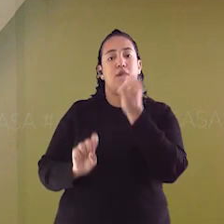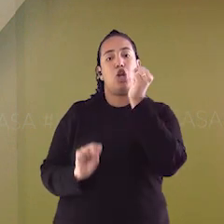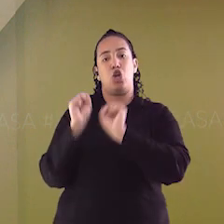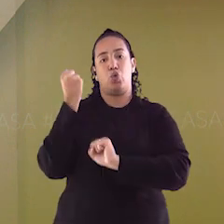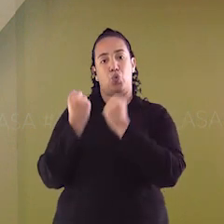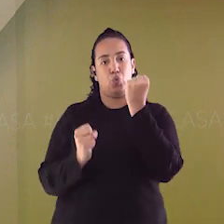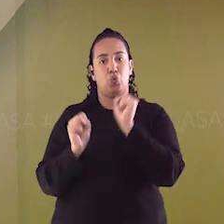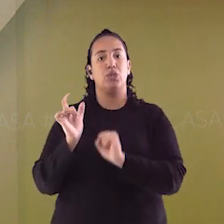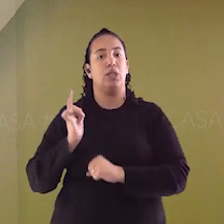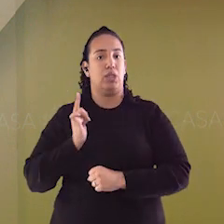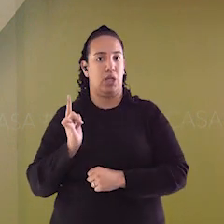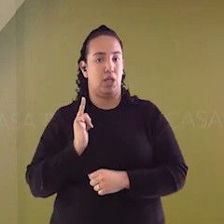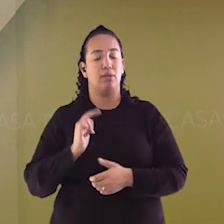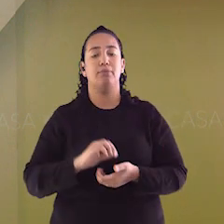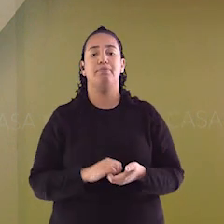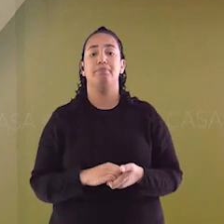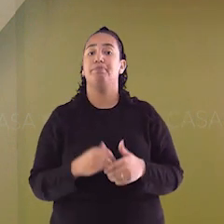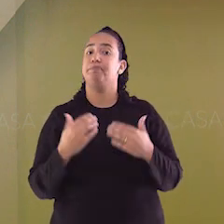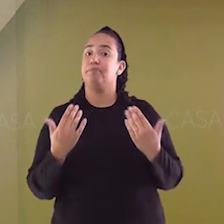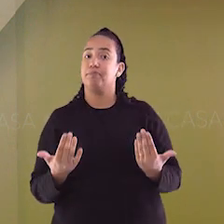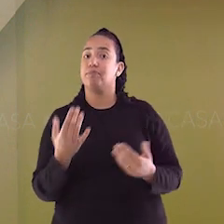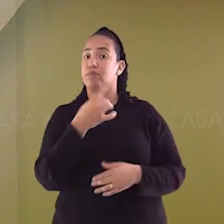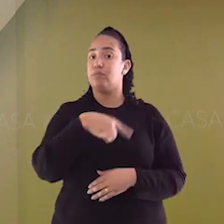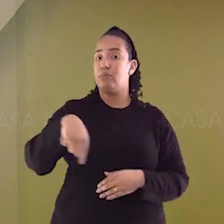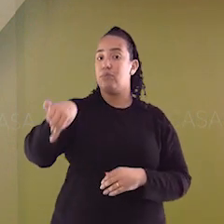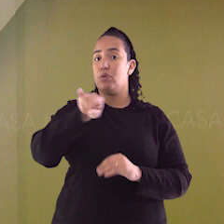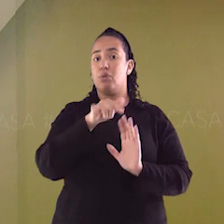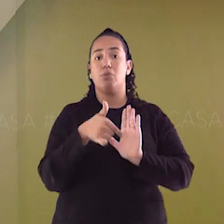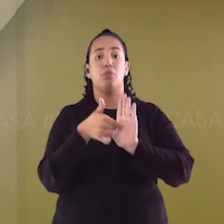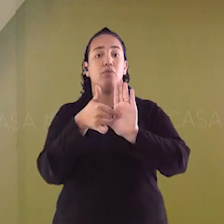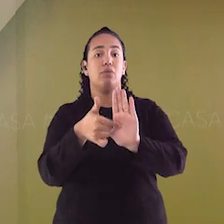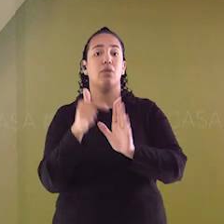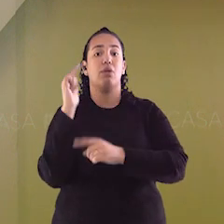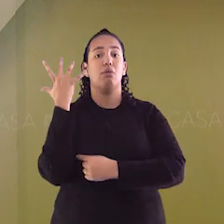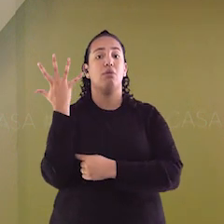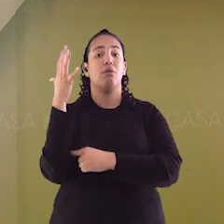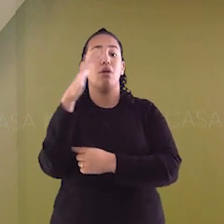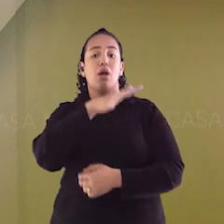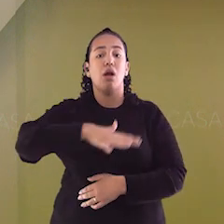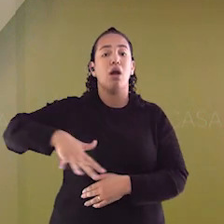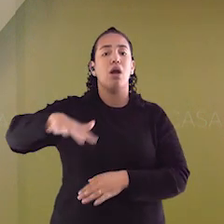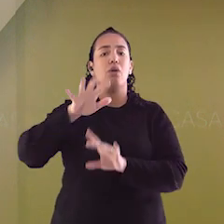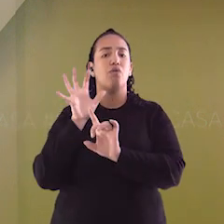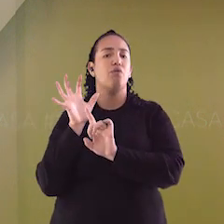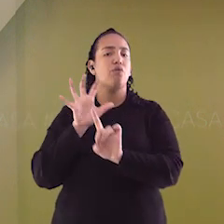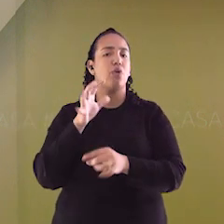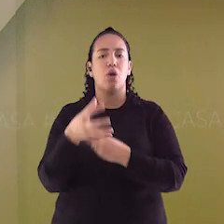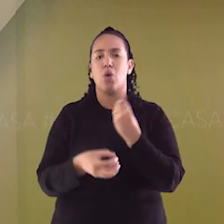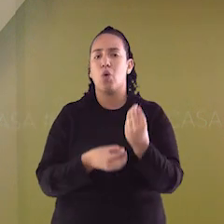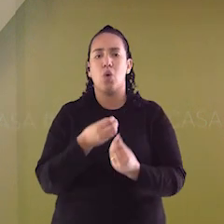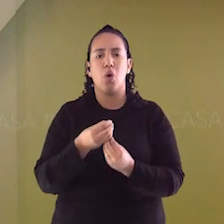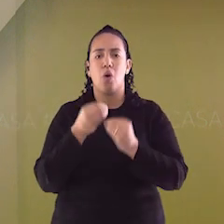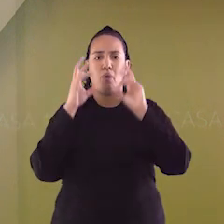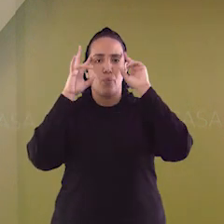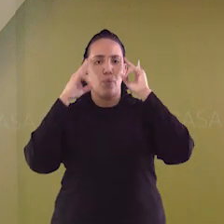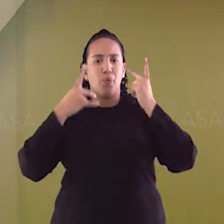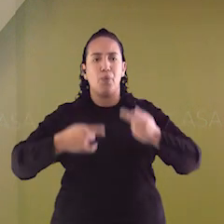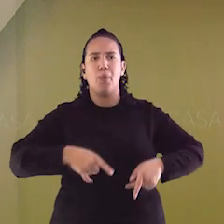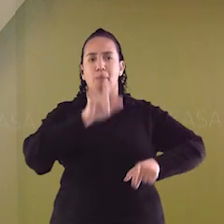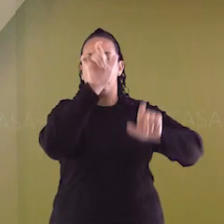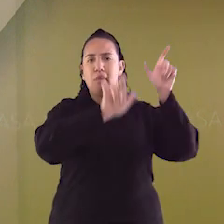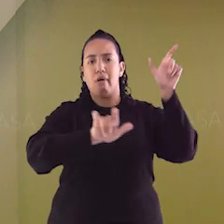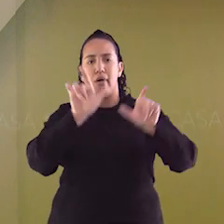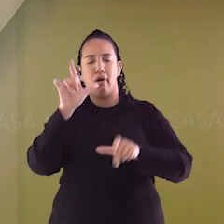industrializadas. Então, nós apontamos alguns impactos ambientais causados a todos os seres